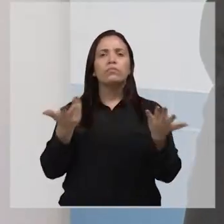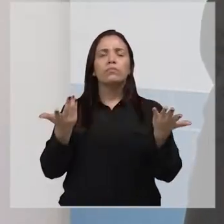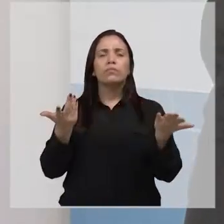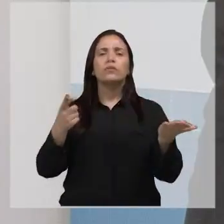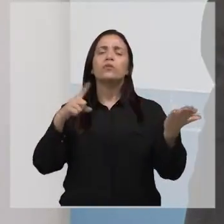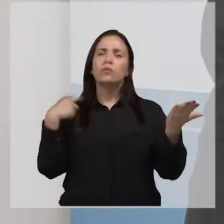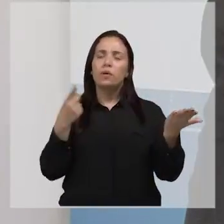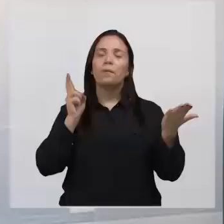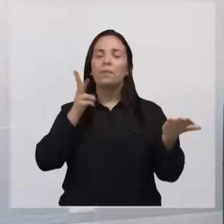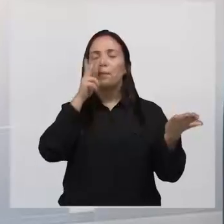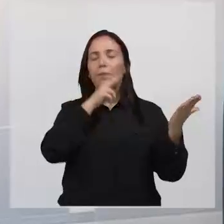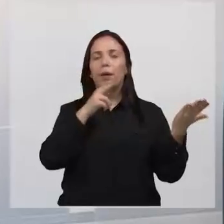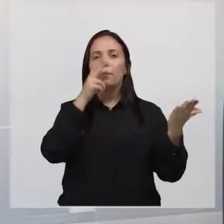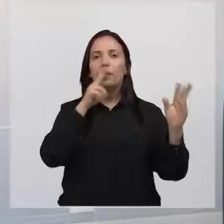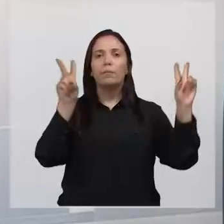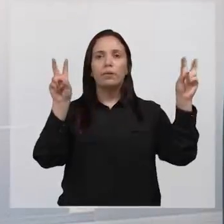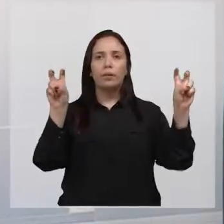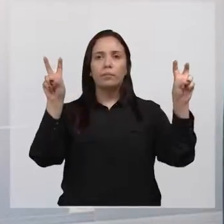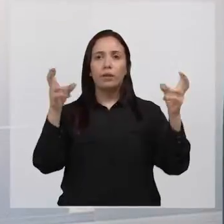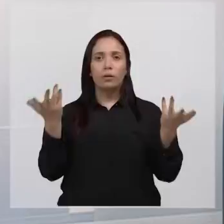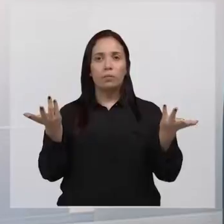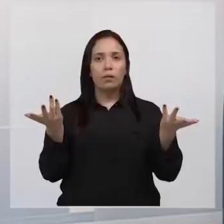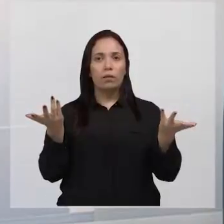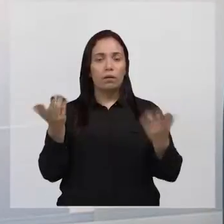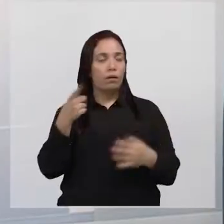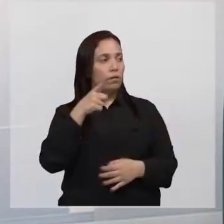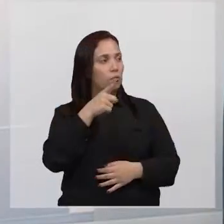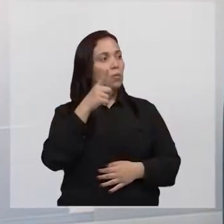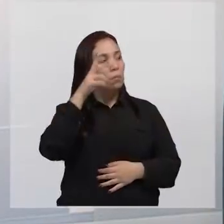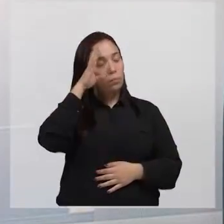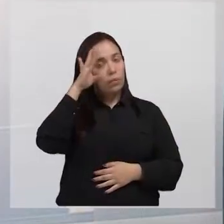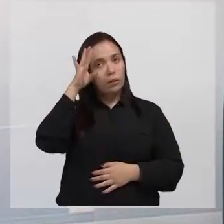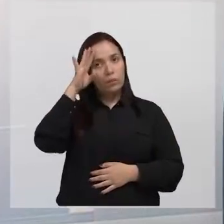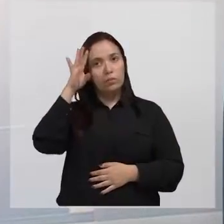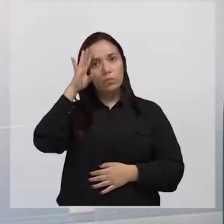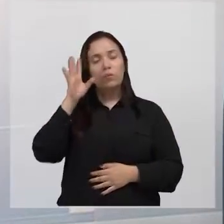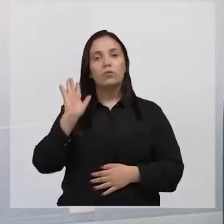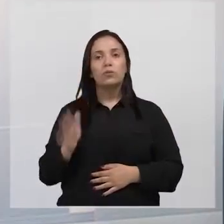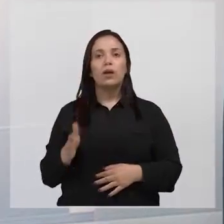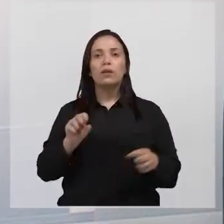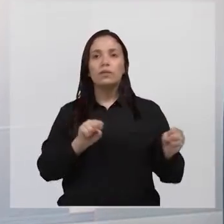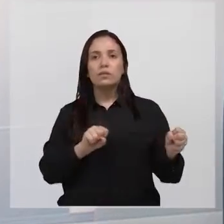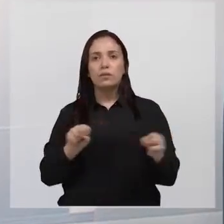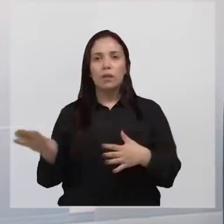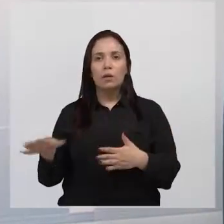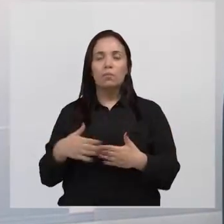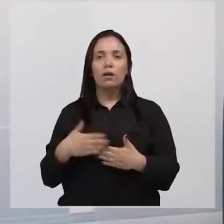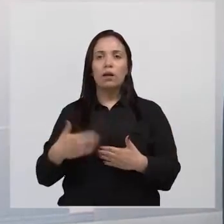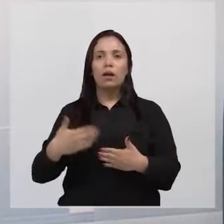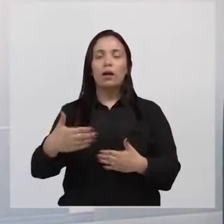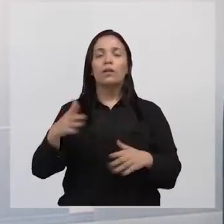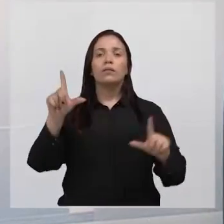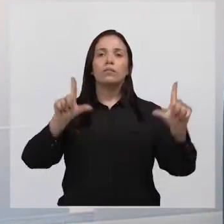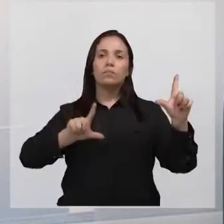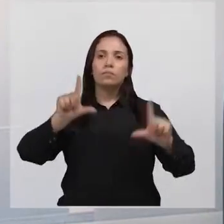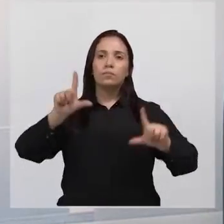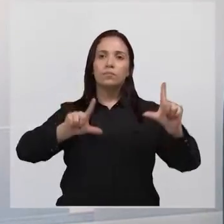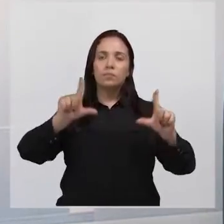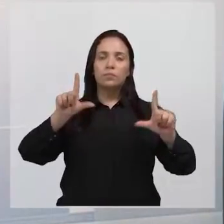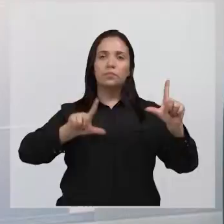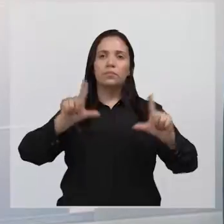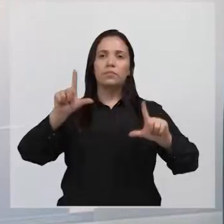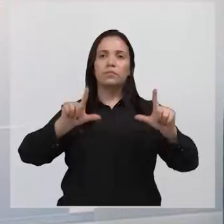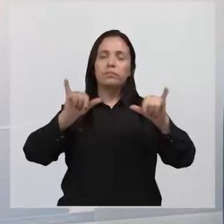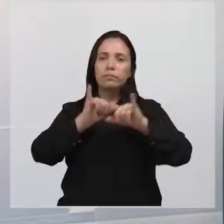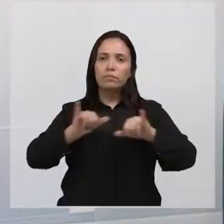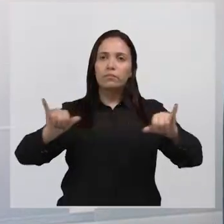fala outra coisa. Você já parou para pensar quantas vezes durante a semana os principais canais de